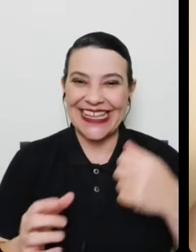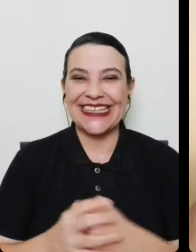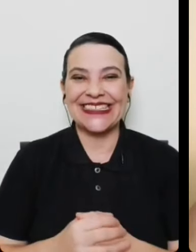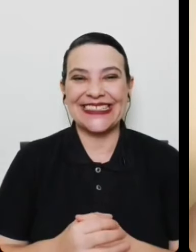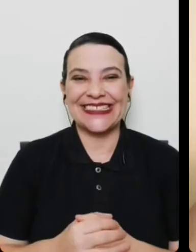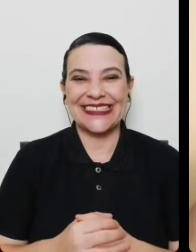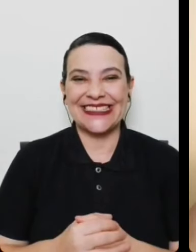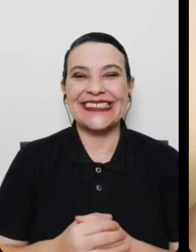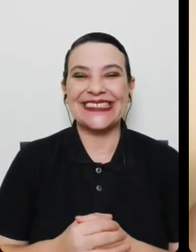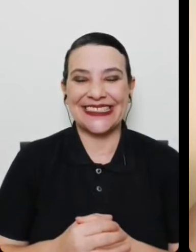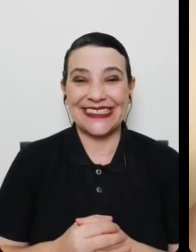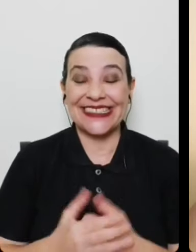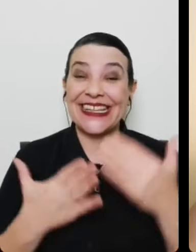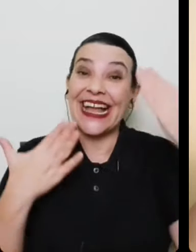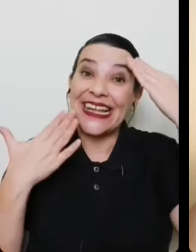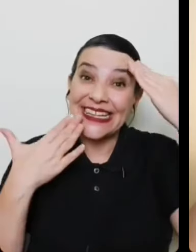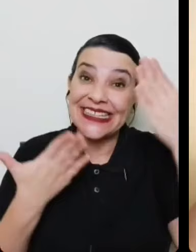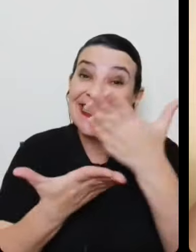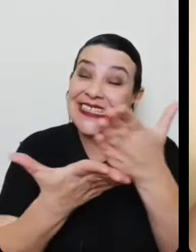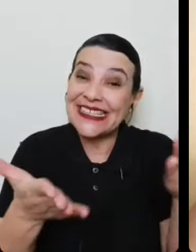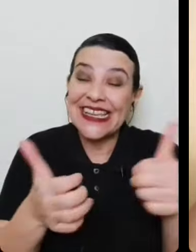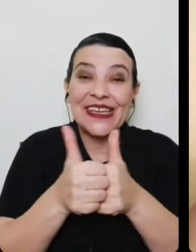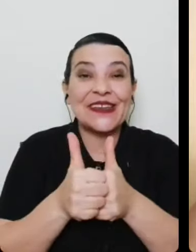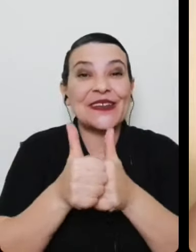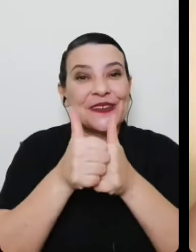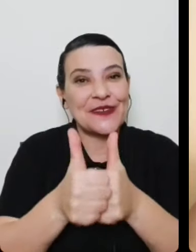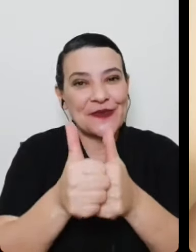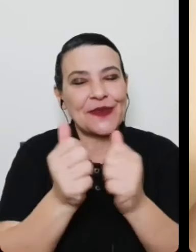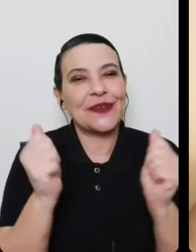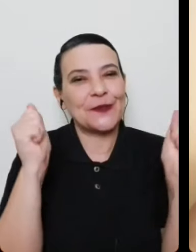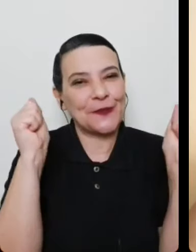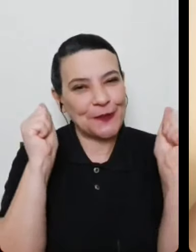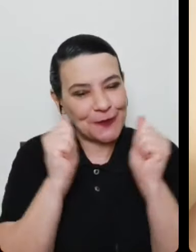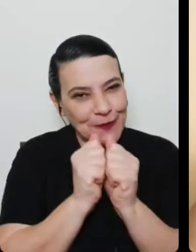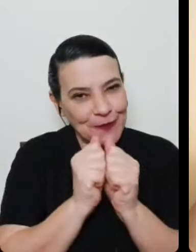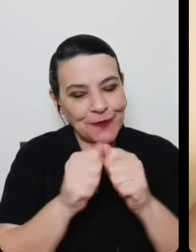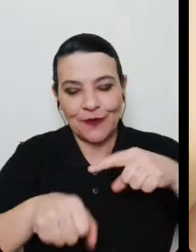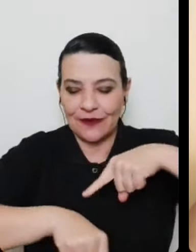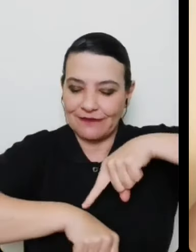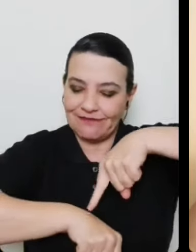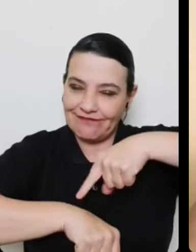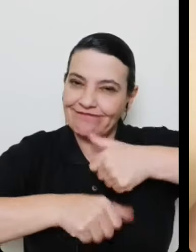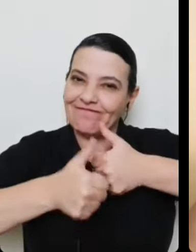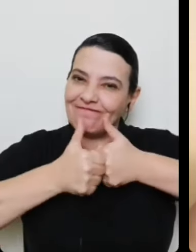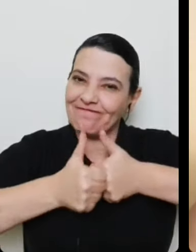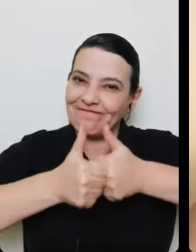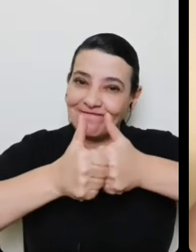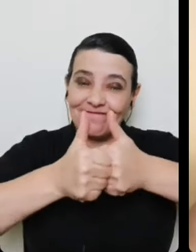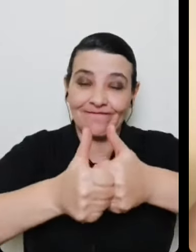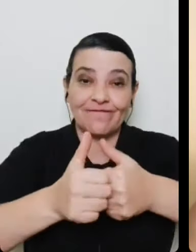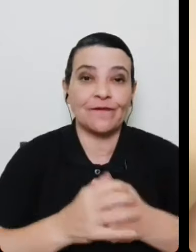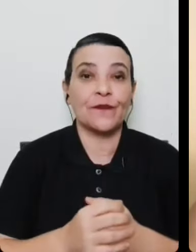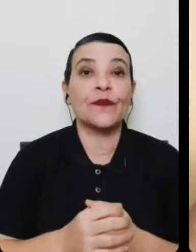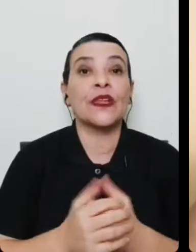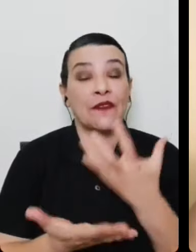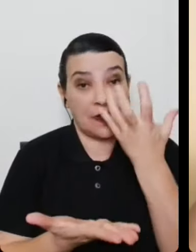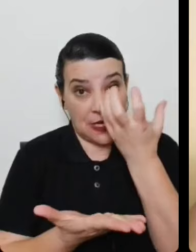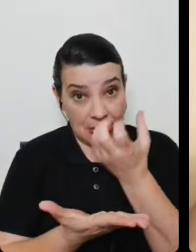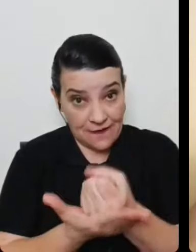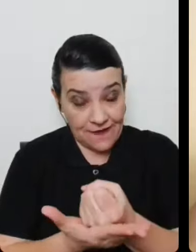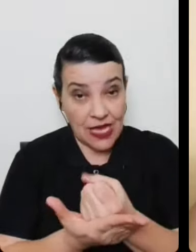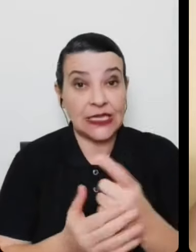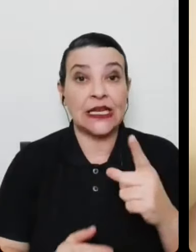Surgiu agradecer agora aí. a quem ficou, né? Quem ficou aqui conosco o tempo todo, acompanhando. Vai ficar gravada, a gente